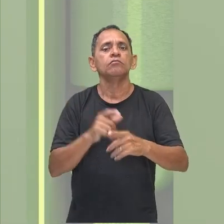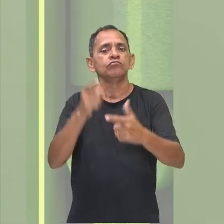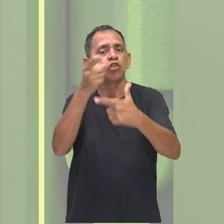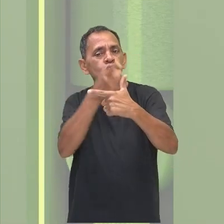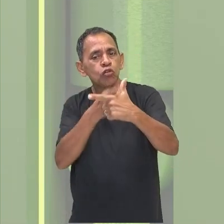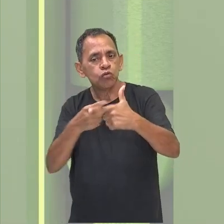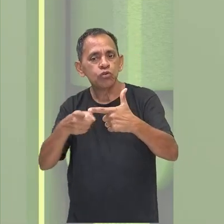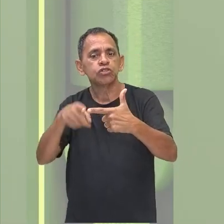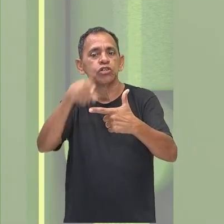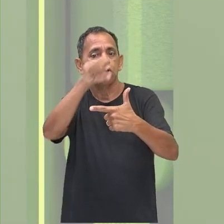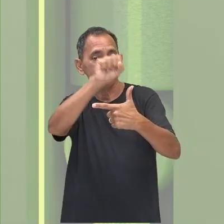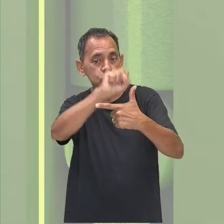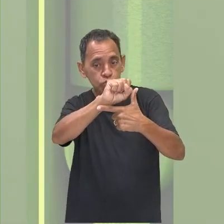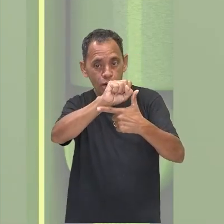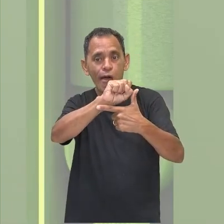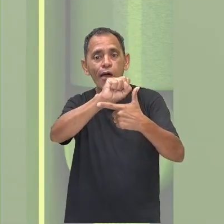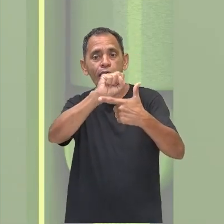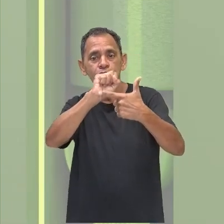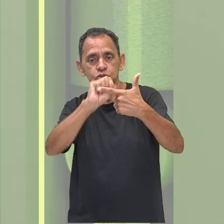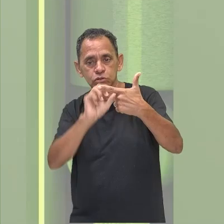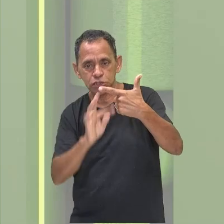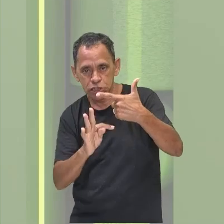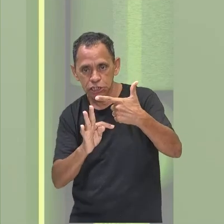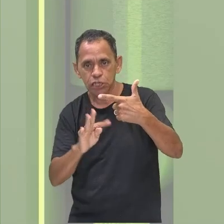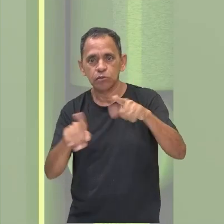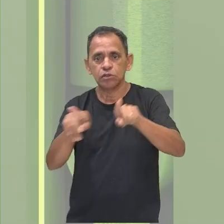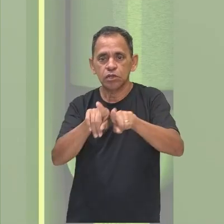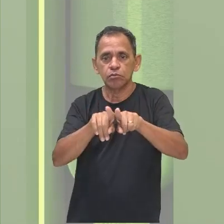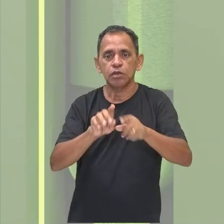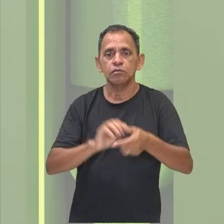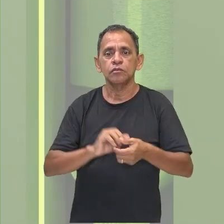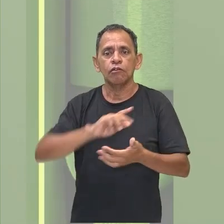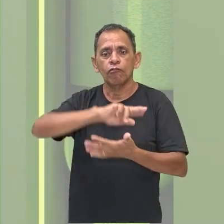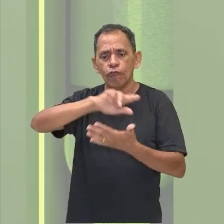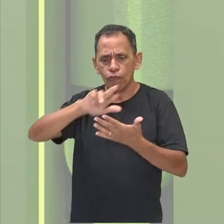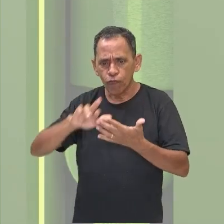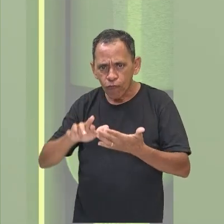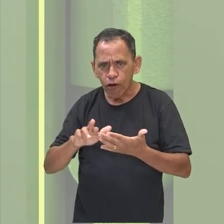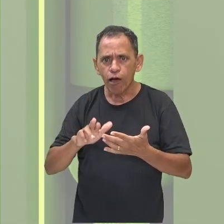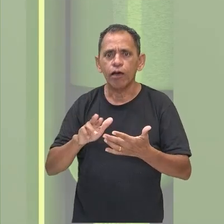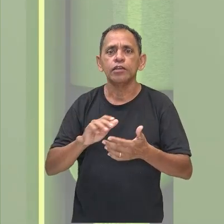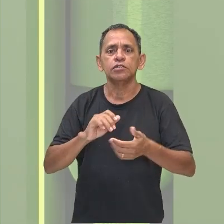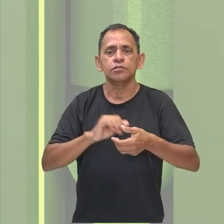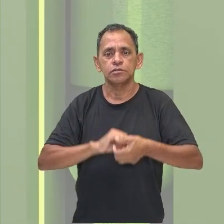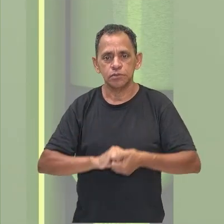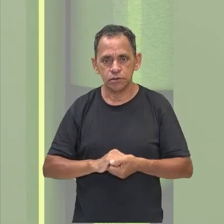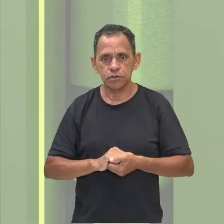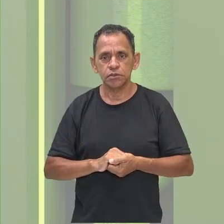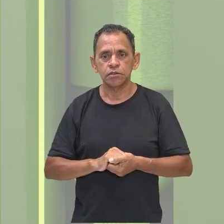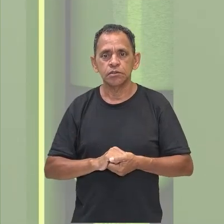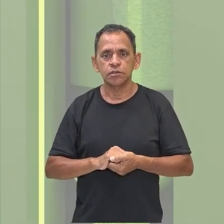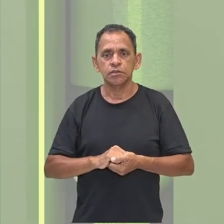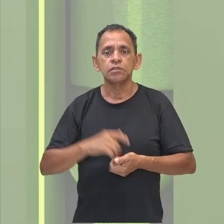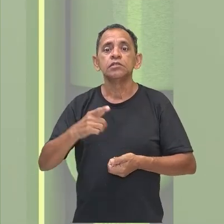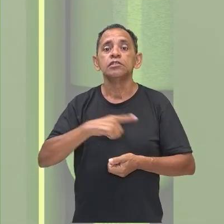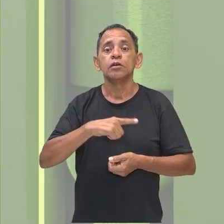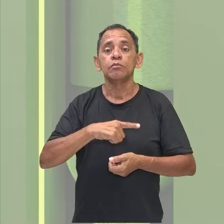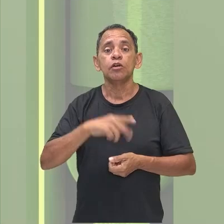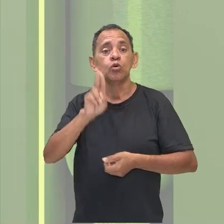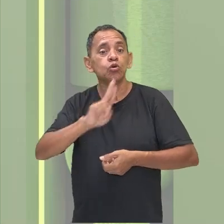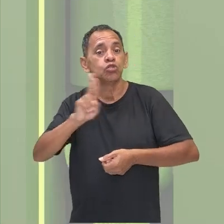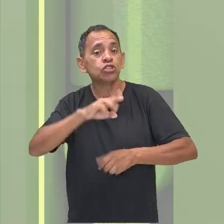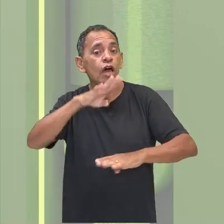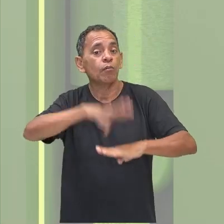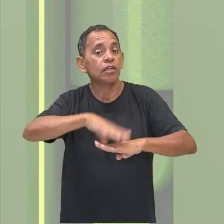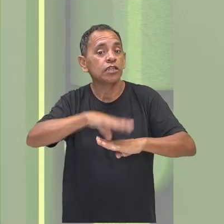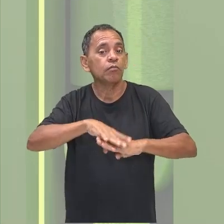pelo tempo muitas das vezes nós vamos utilizar a matemática para nós conseguirmos nos comunicar com